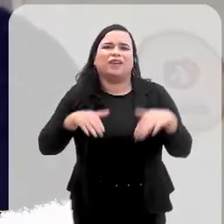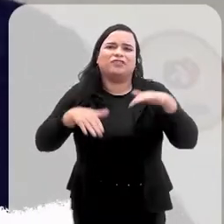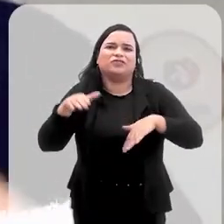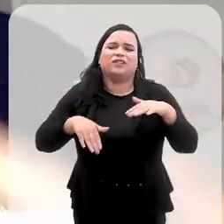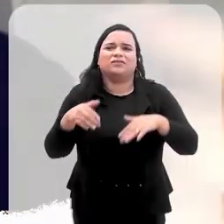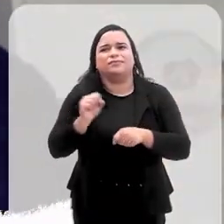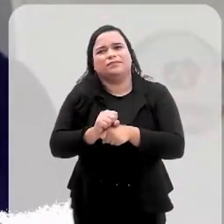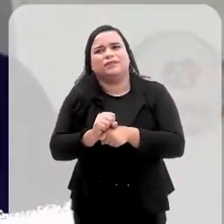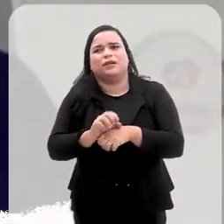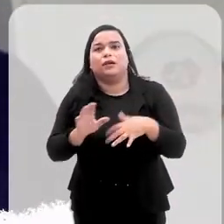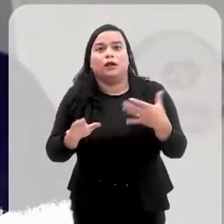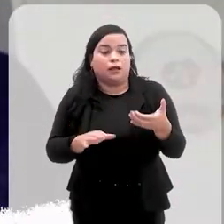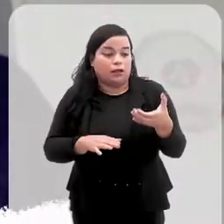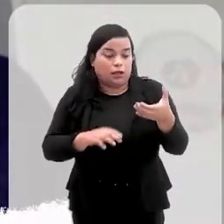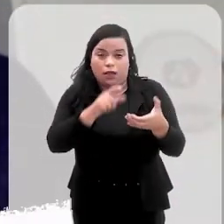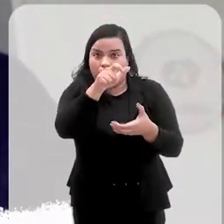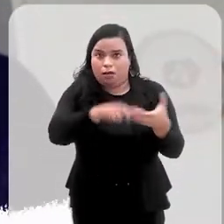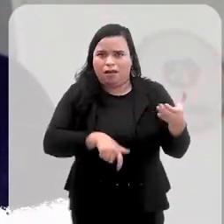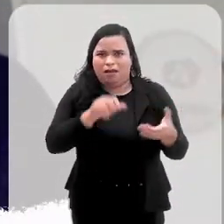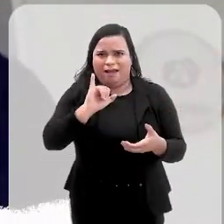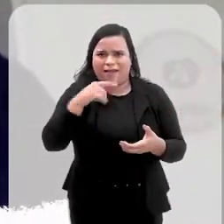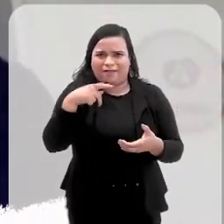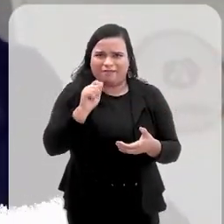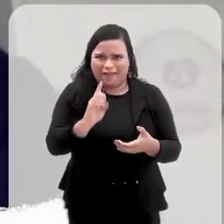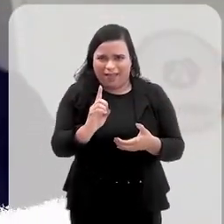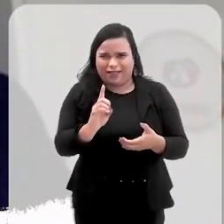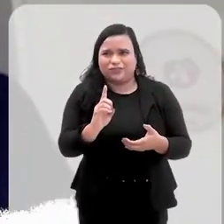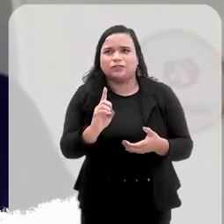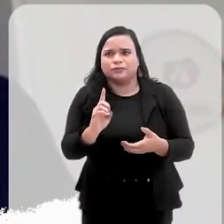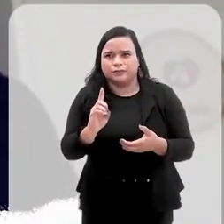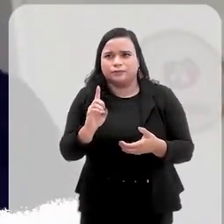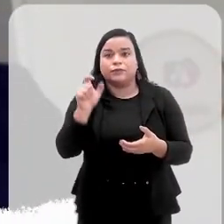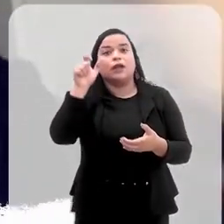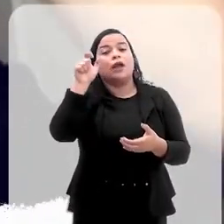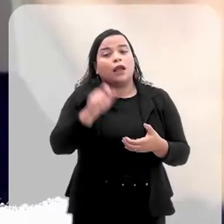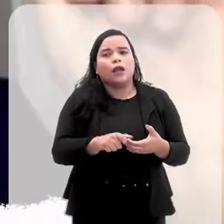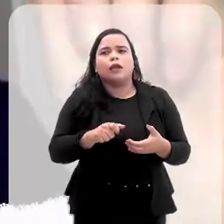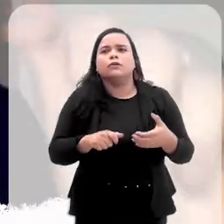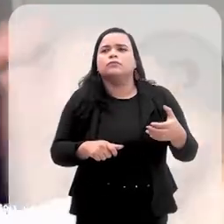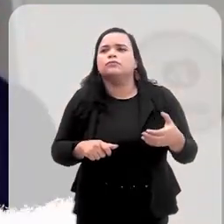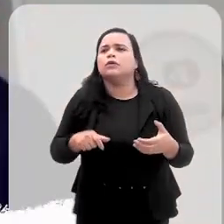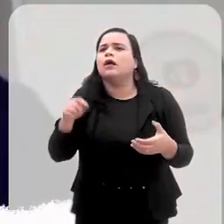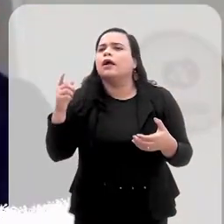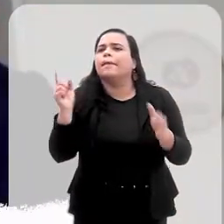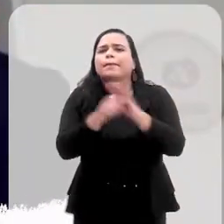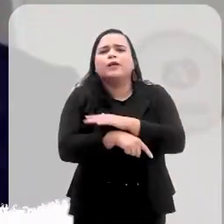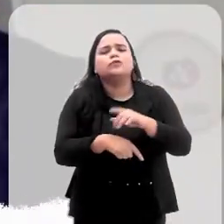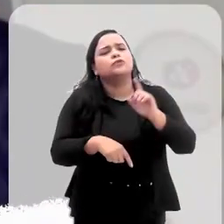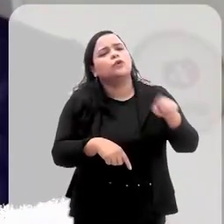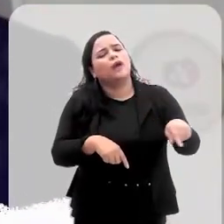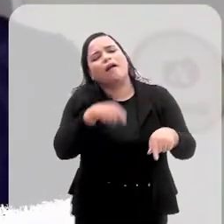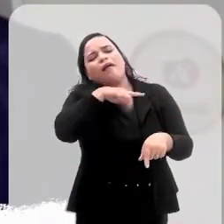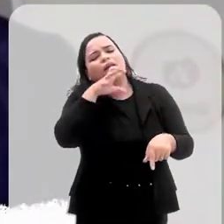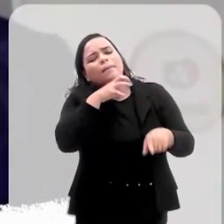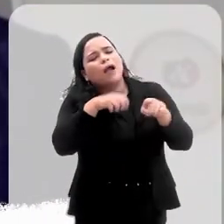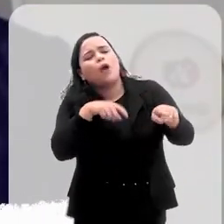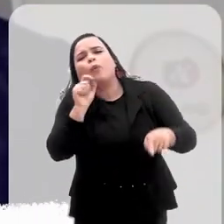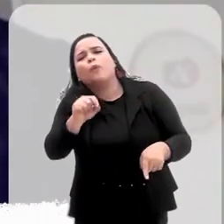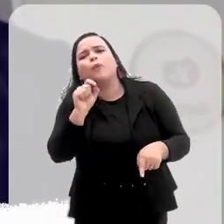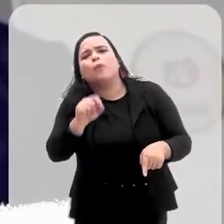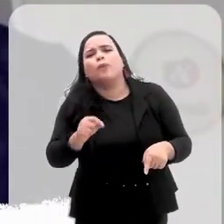dele, ela fala assim: e aí, que animal que é esse que você tirou aí dentro da sacolinha? Aí ele vai lá e responde: